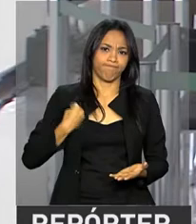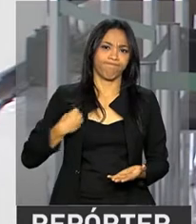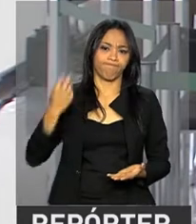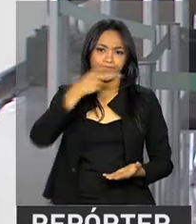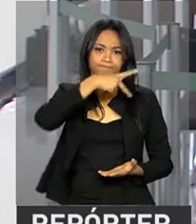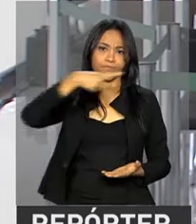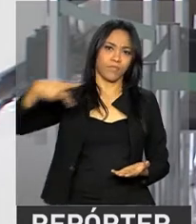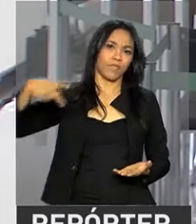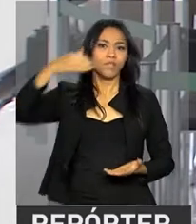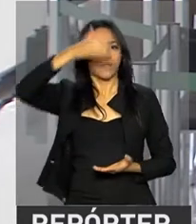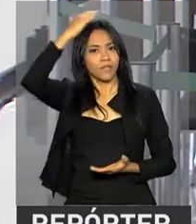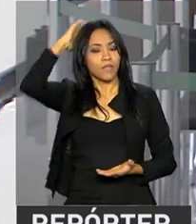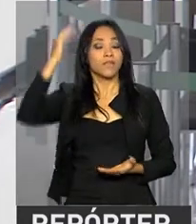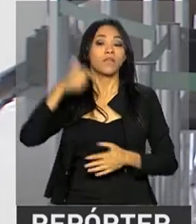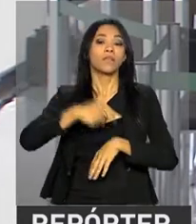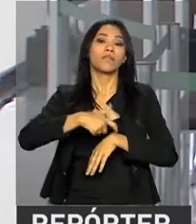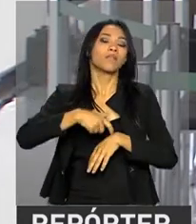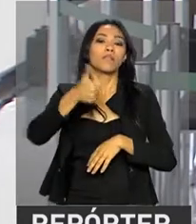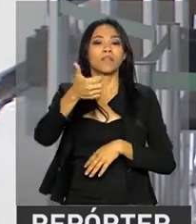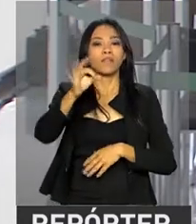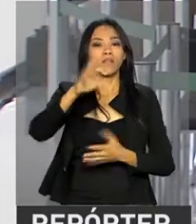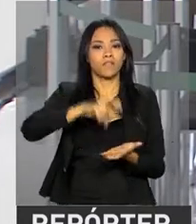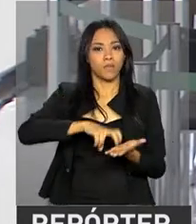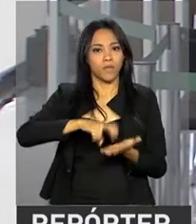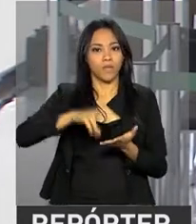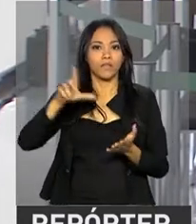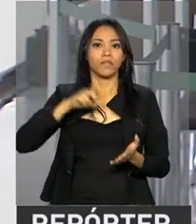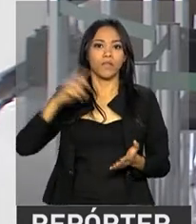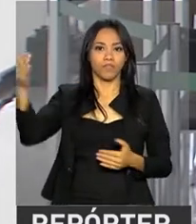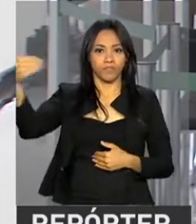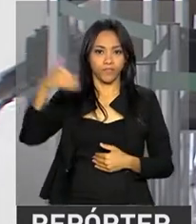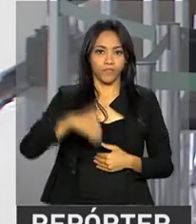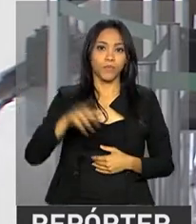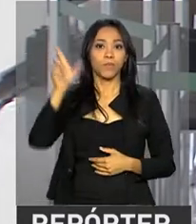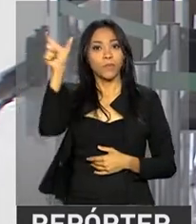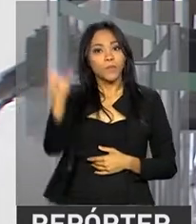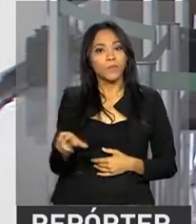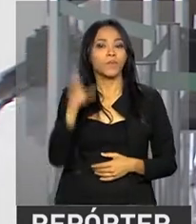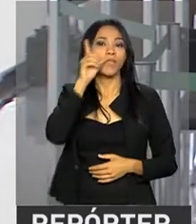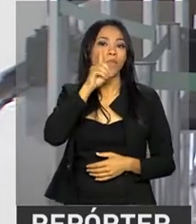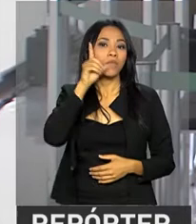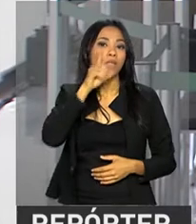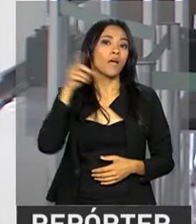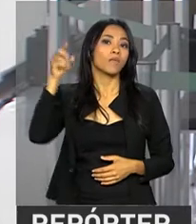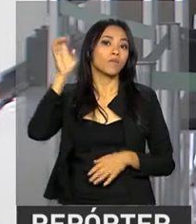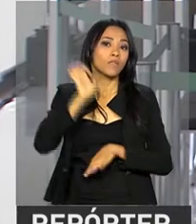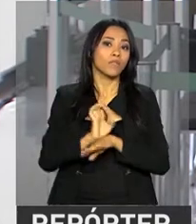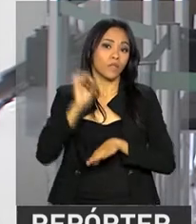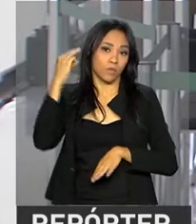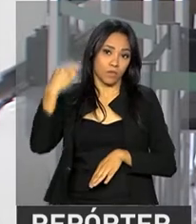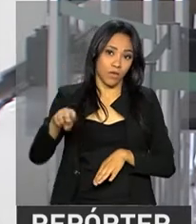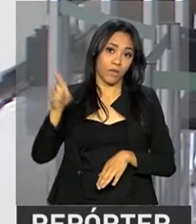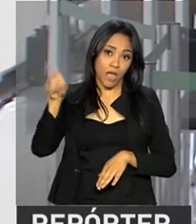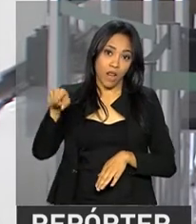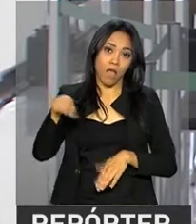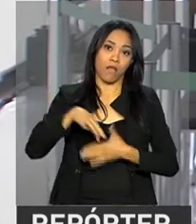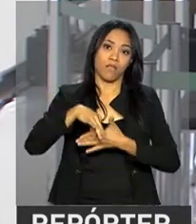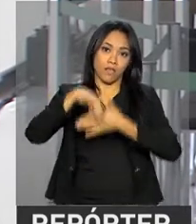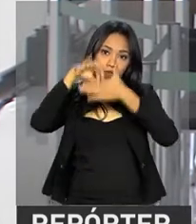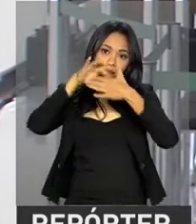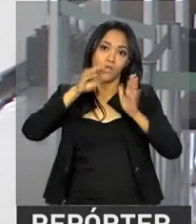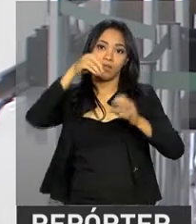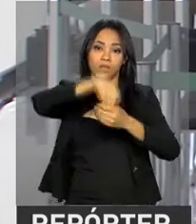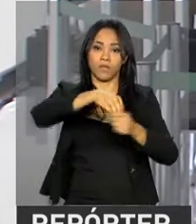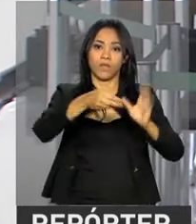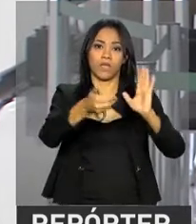ele recebe o deputado federal cleber verde do maranhão que é líder do prb na câmara dos deputados e também é